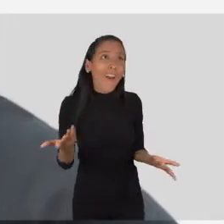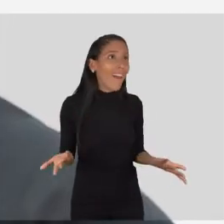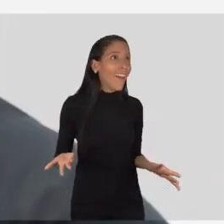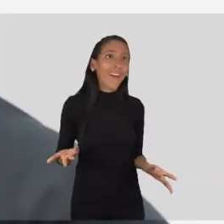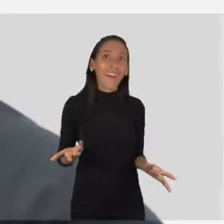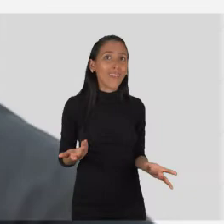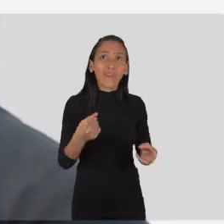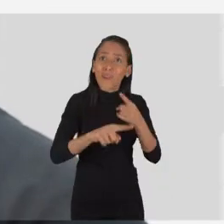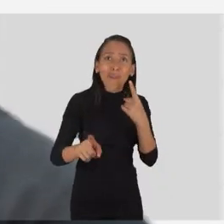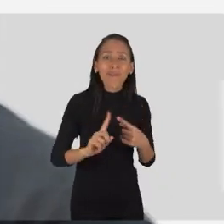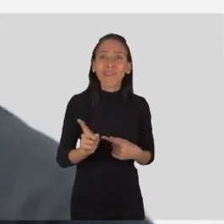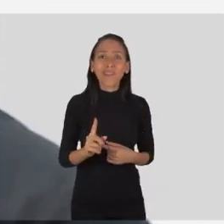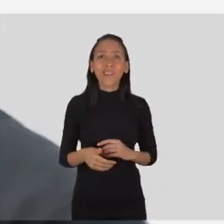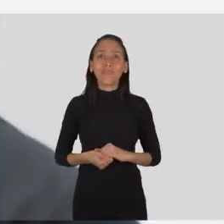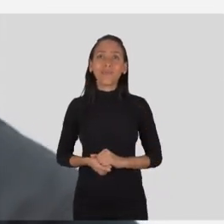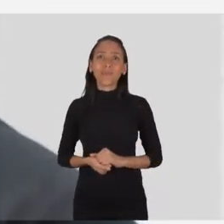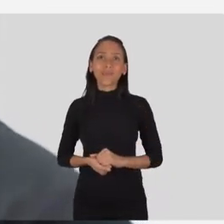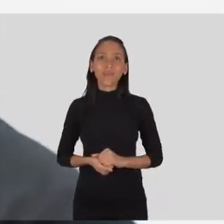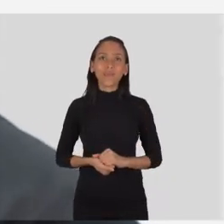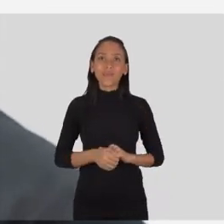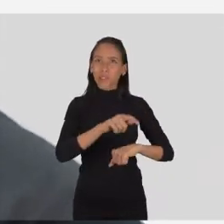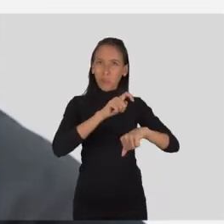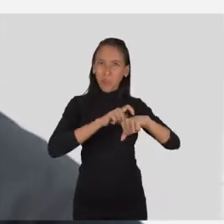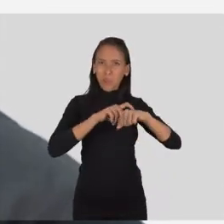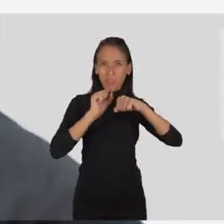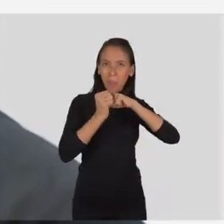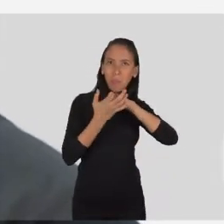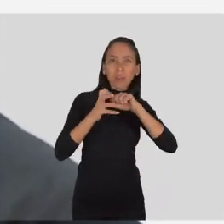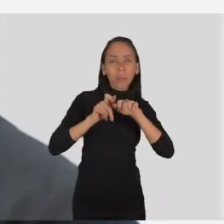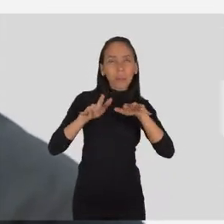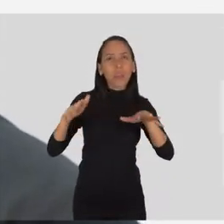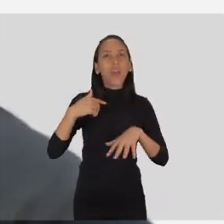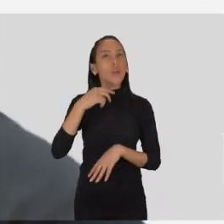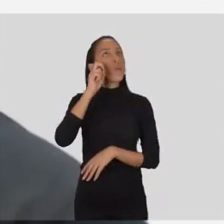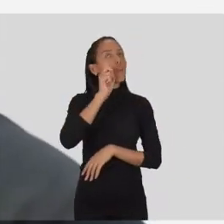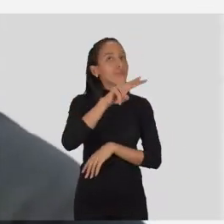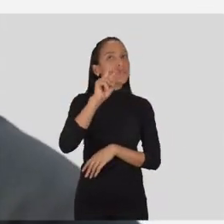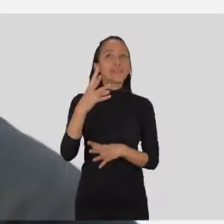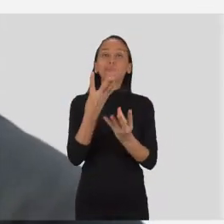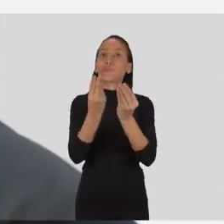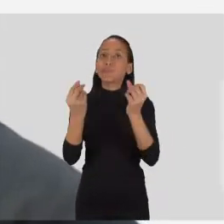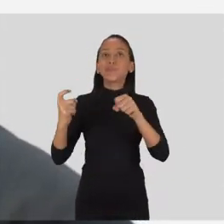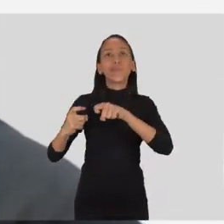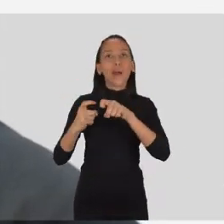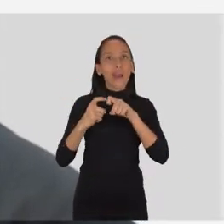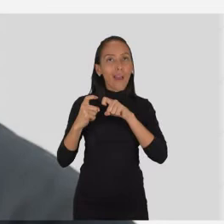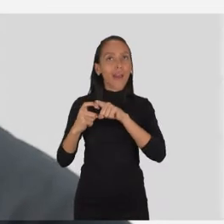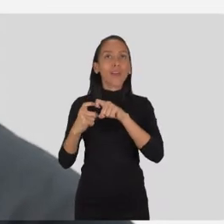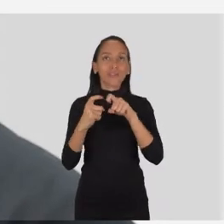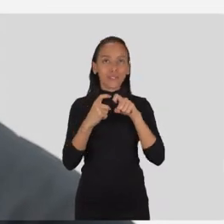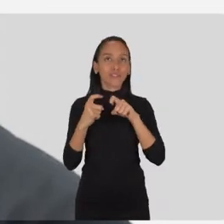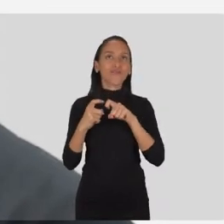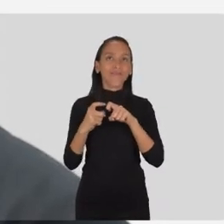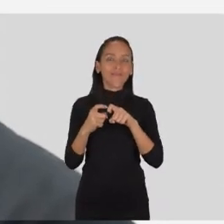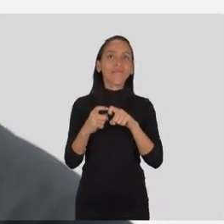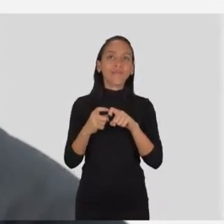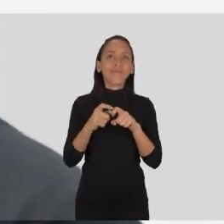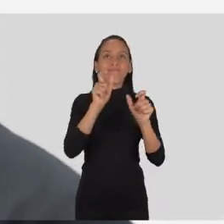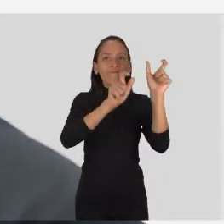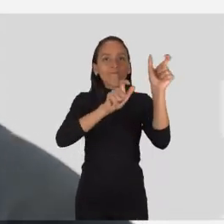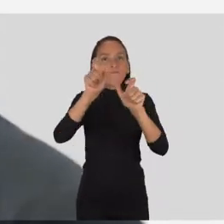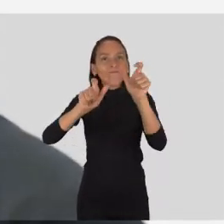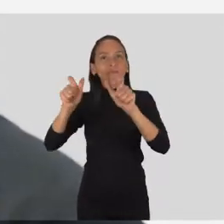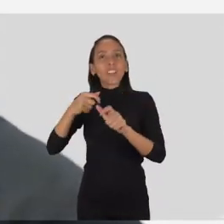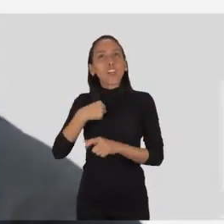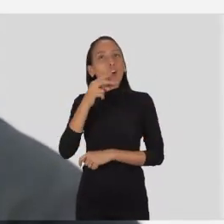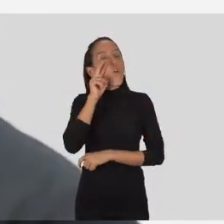Eu só sei que, assim, eu acho que com essa pandemia eu vi muito médico, né? Havia